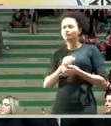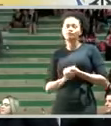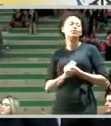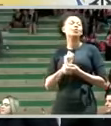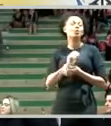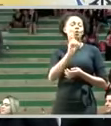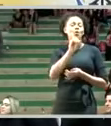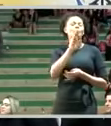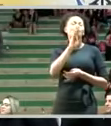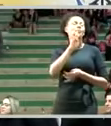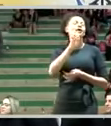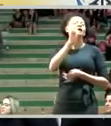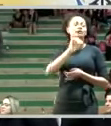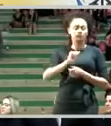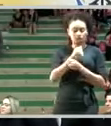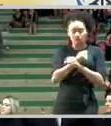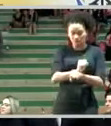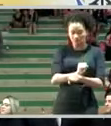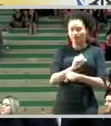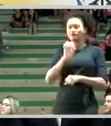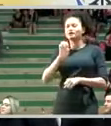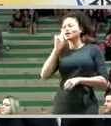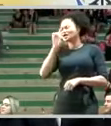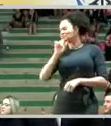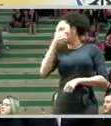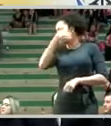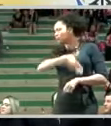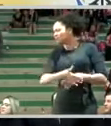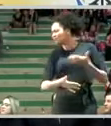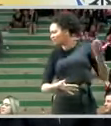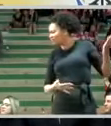escravo. Escravo de Edom. É um Zé Ninguém.